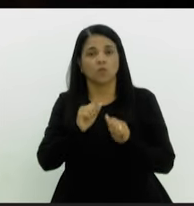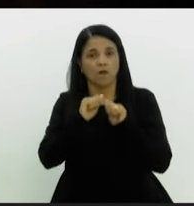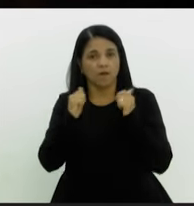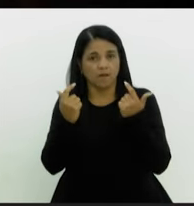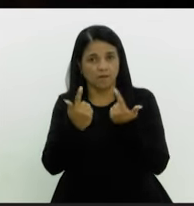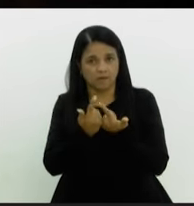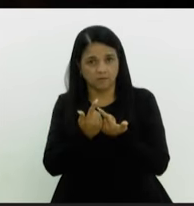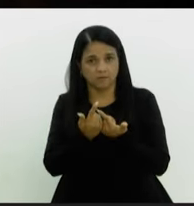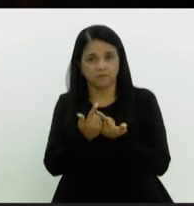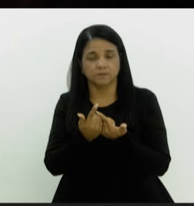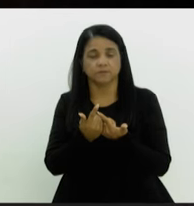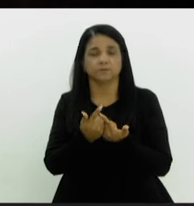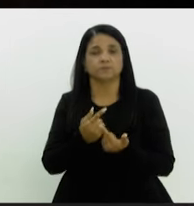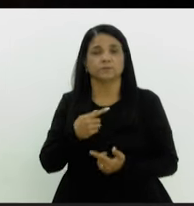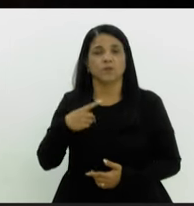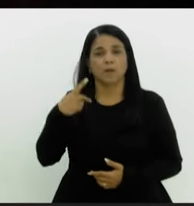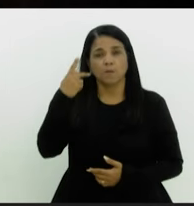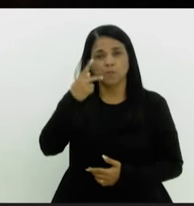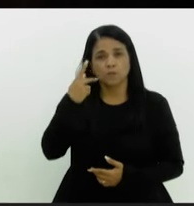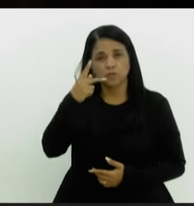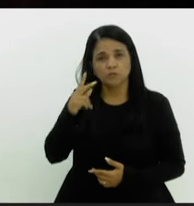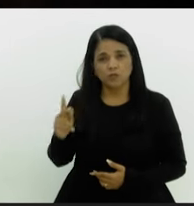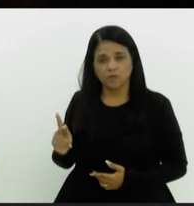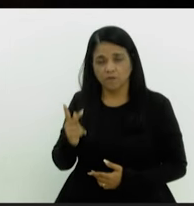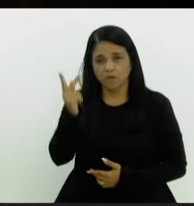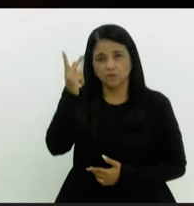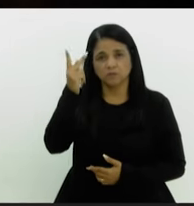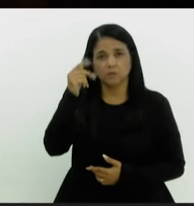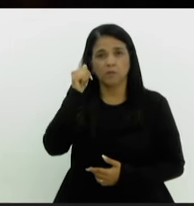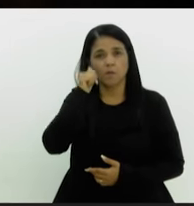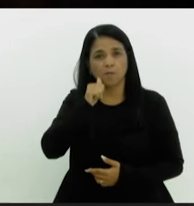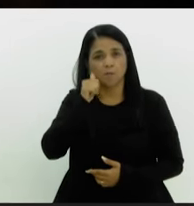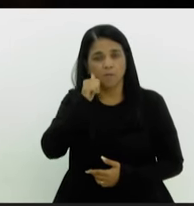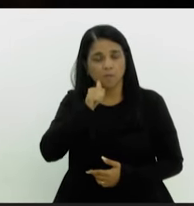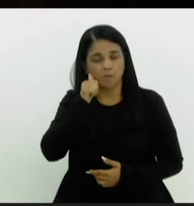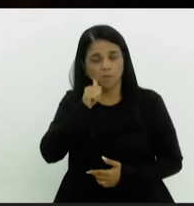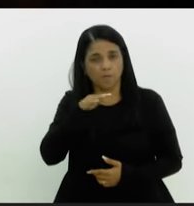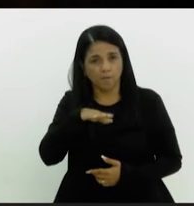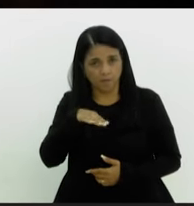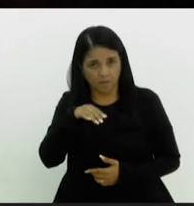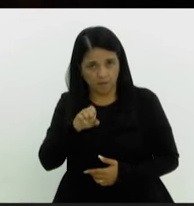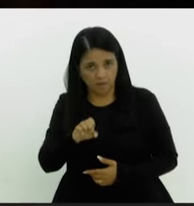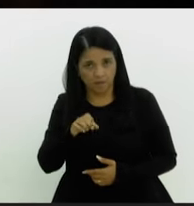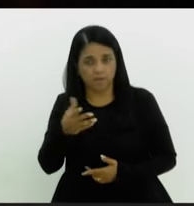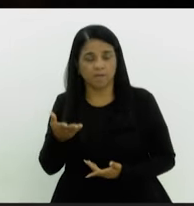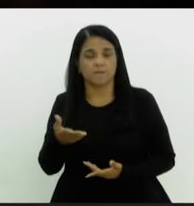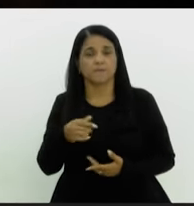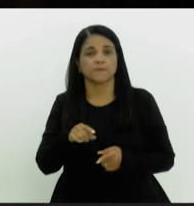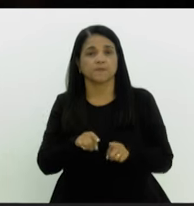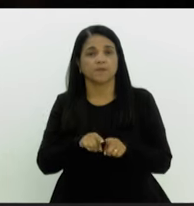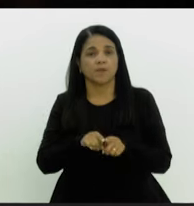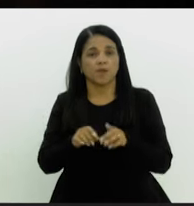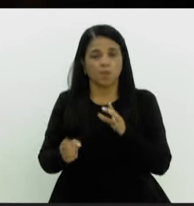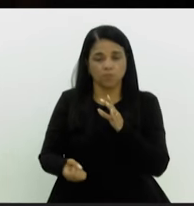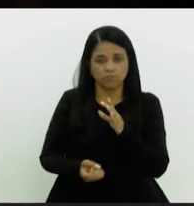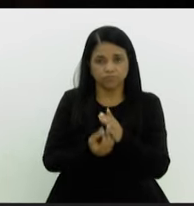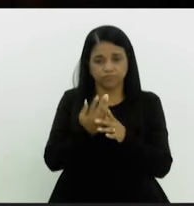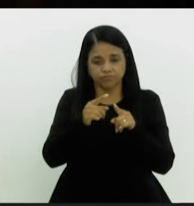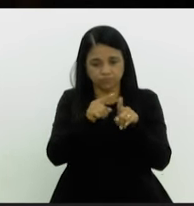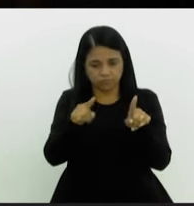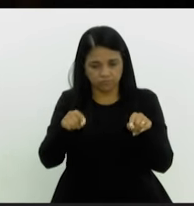a política de valorização da mãe nutriz eu inaugurei a no passado uma sala de apoio a